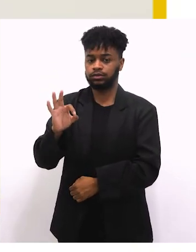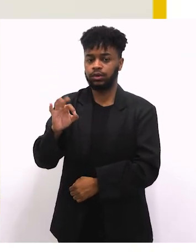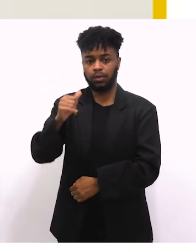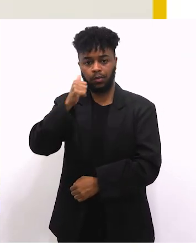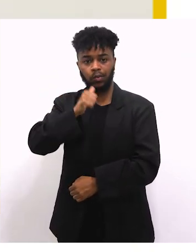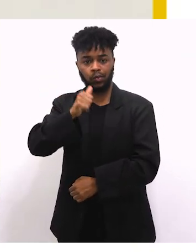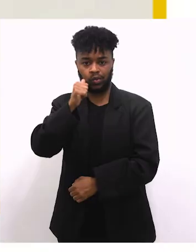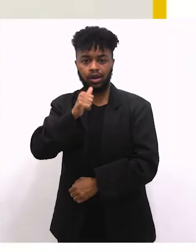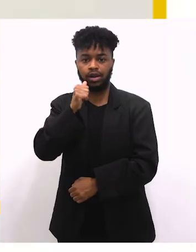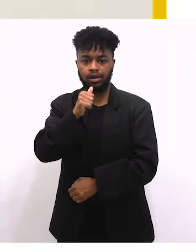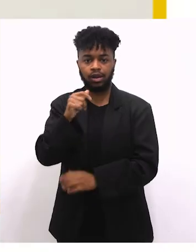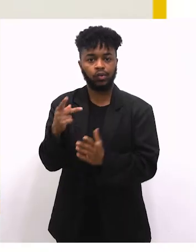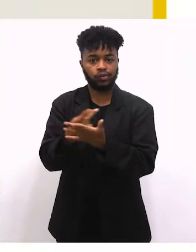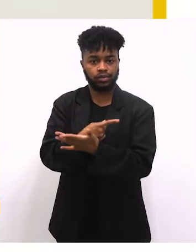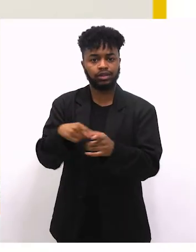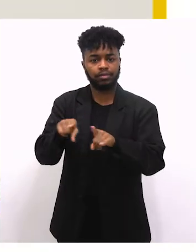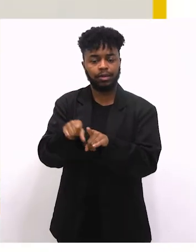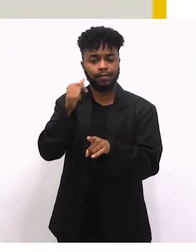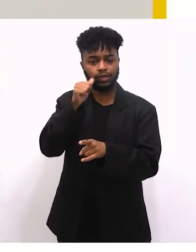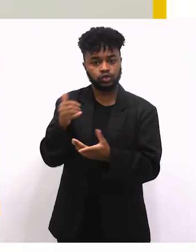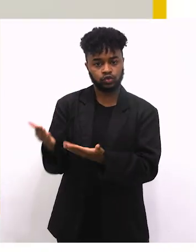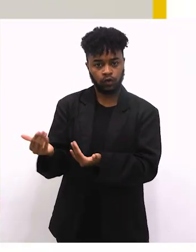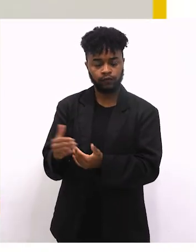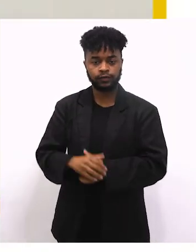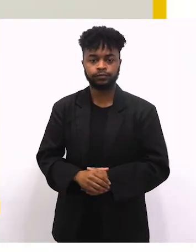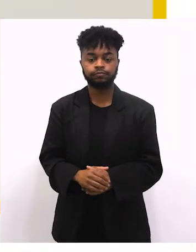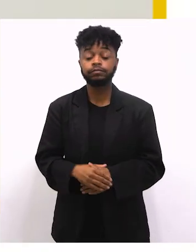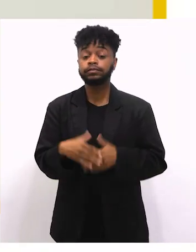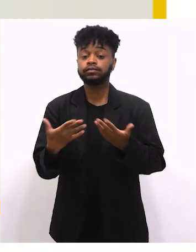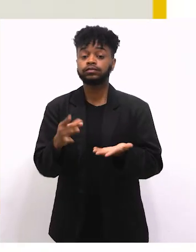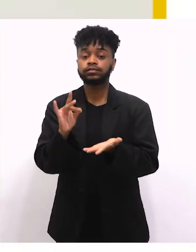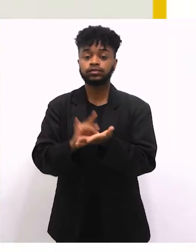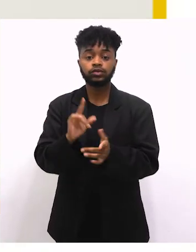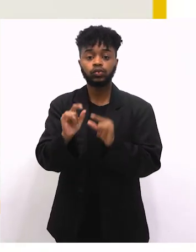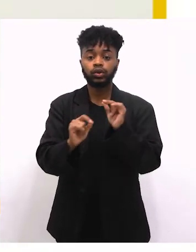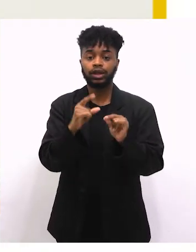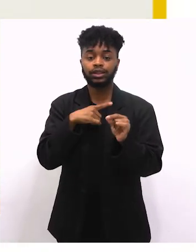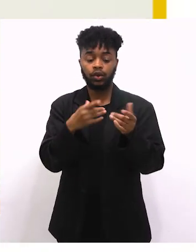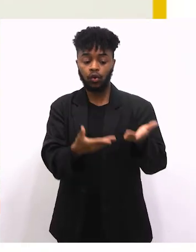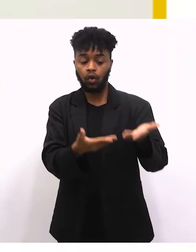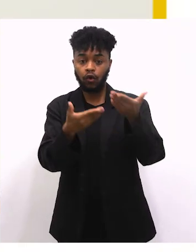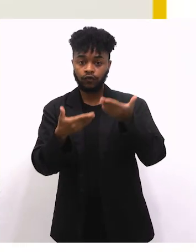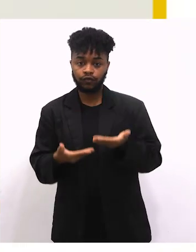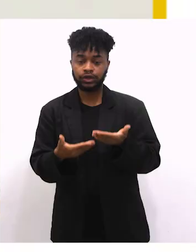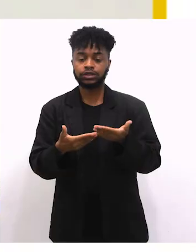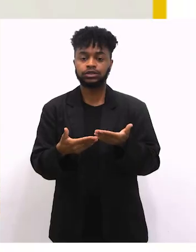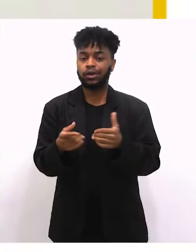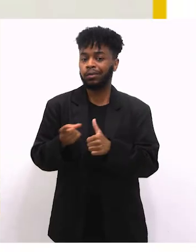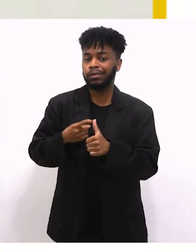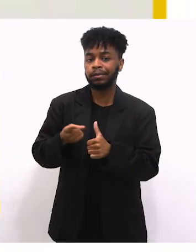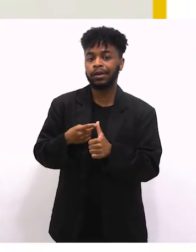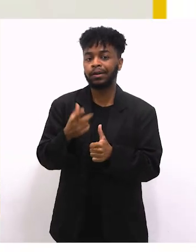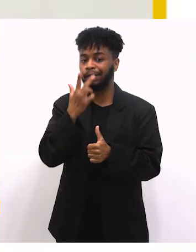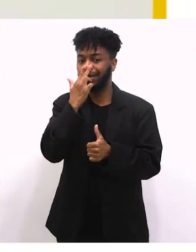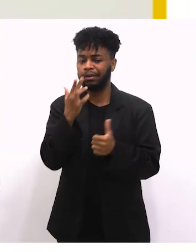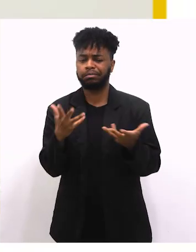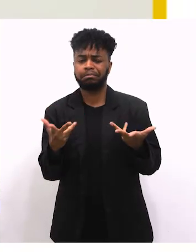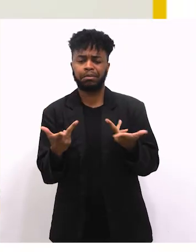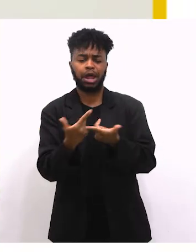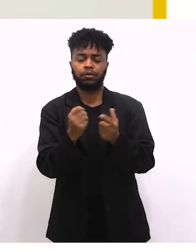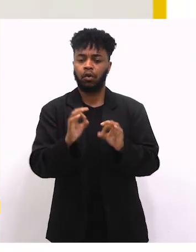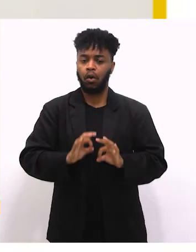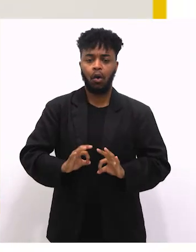72%, atingindo mulheres e meninas. Então, na verdade, é um convite que, a primeiro modo,